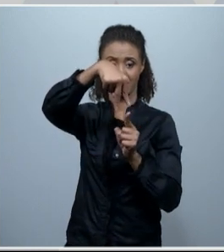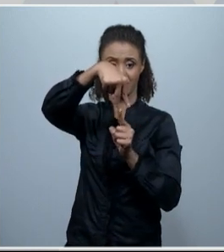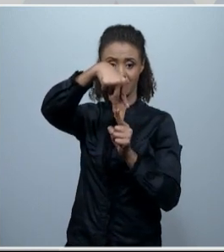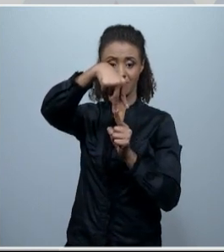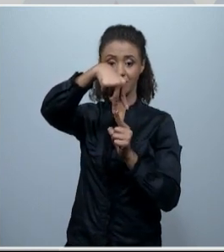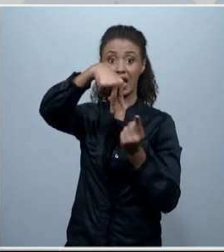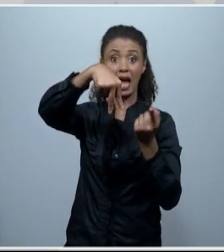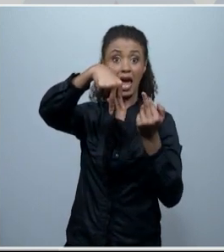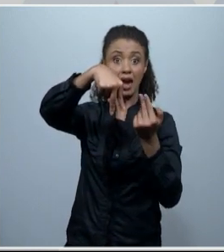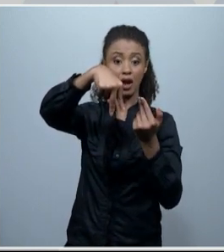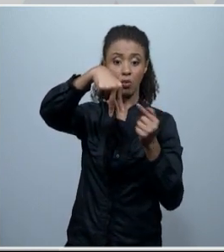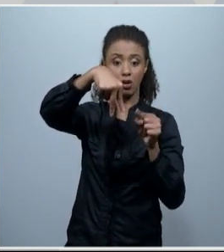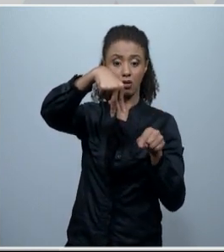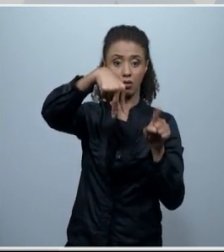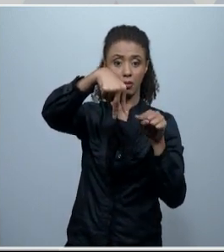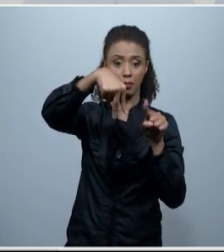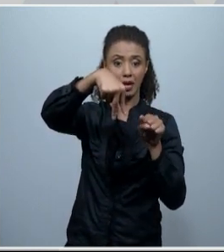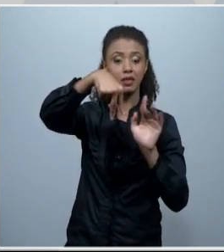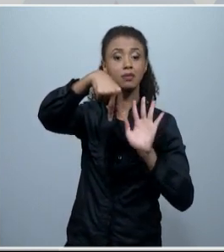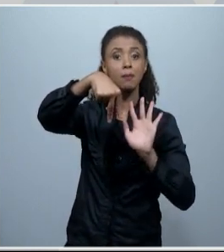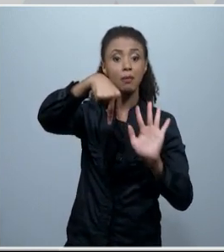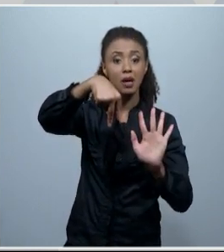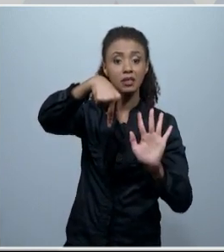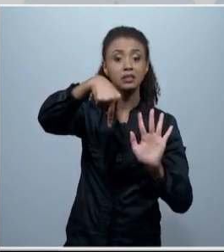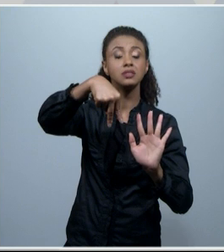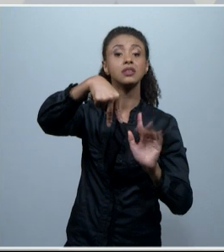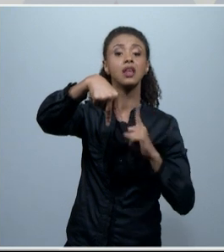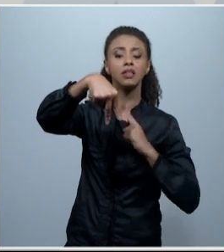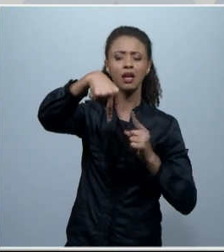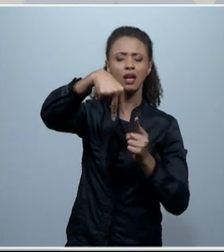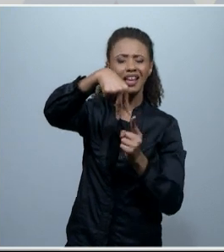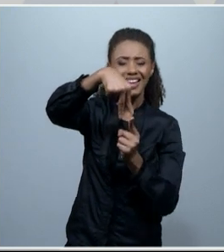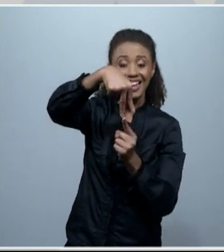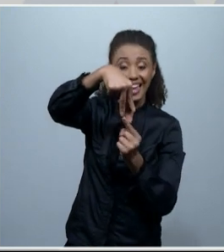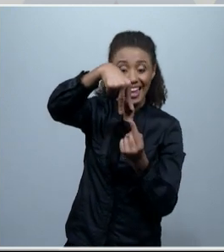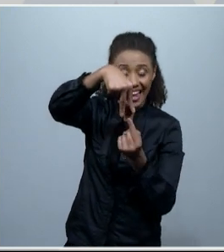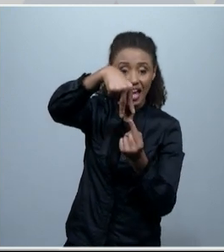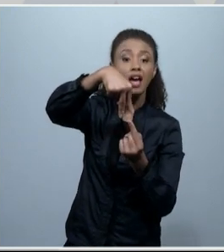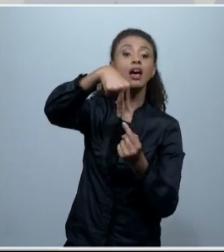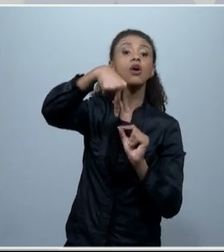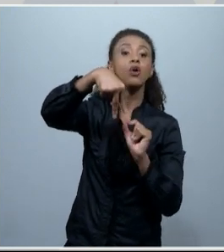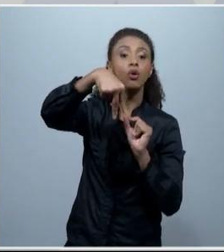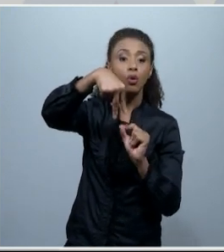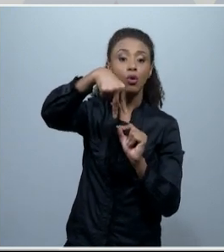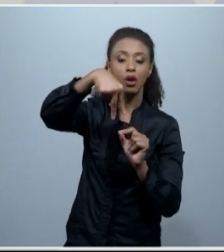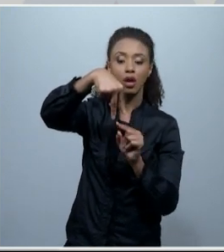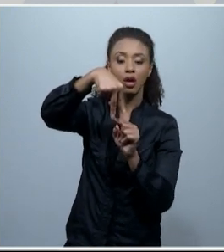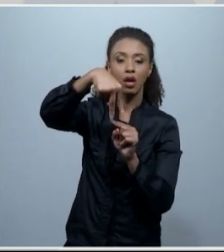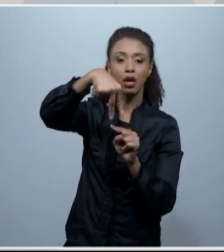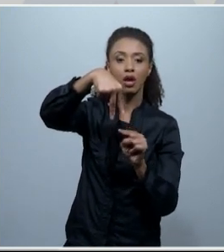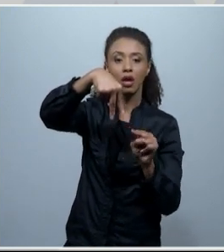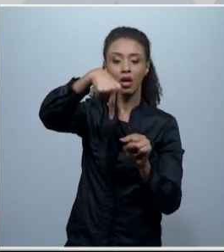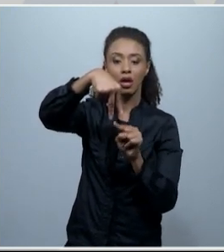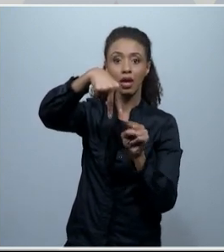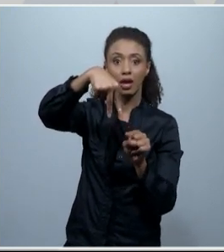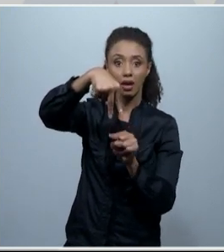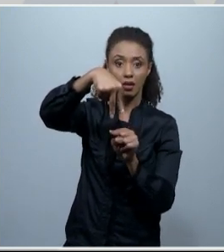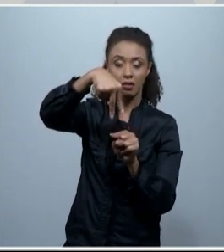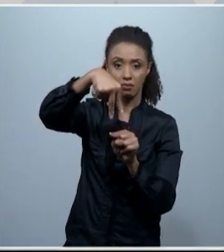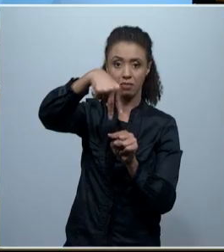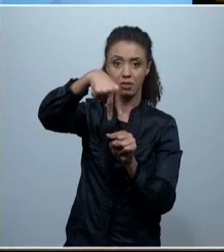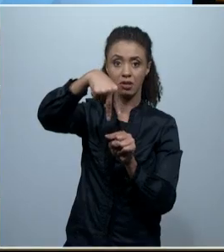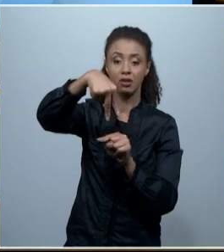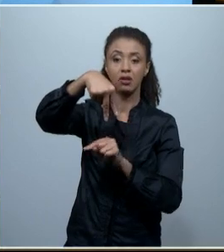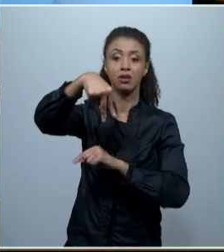para a soma alfa mais beta mas gama você vai ver que ela é exatamente um ângulo de 180 graus tá bom então